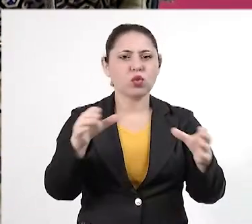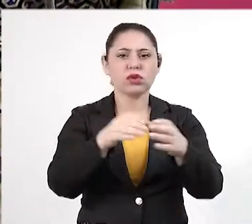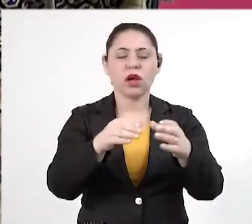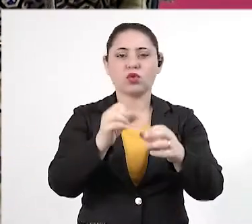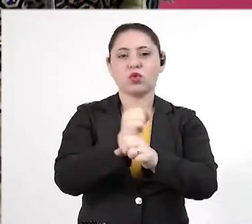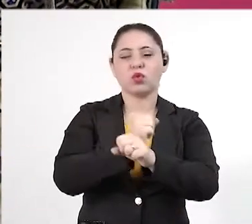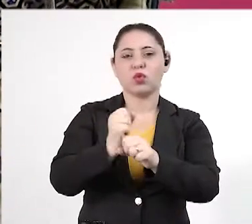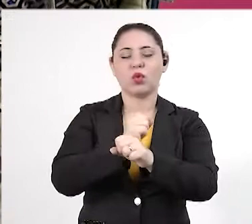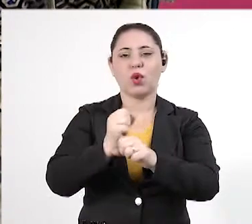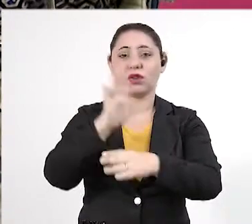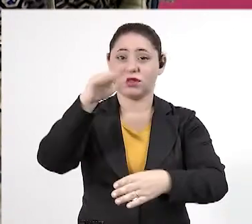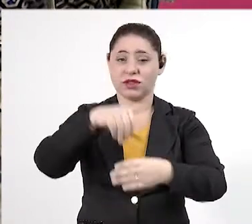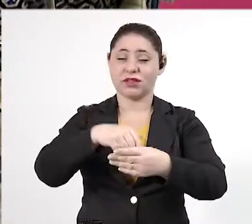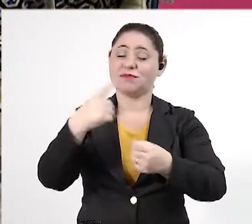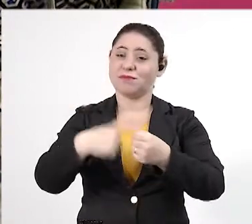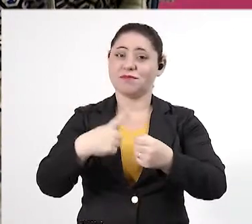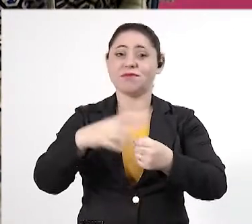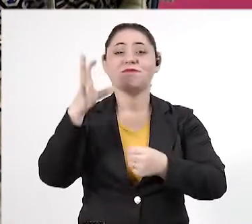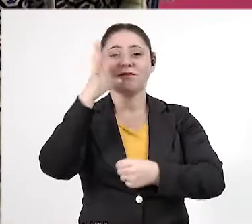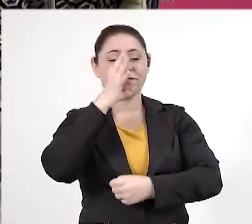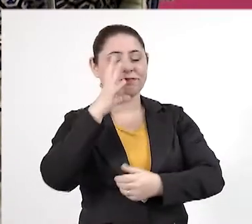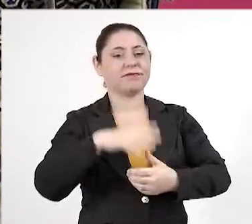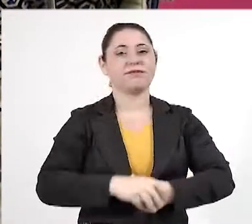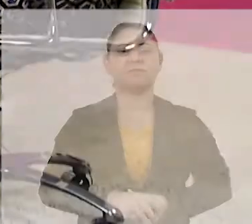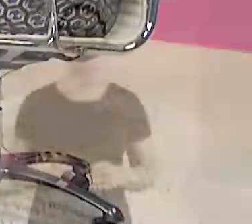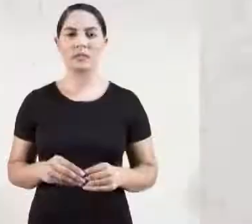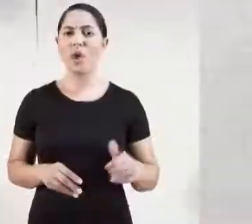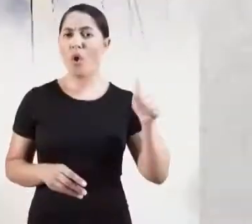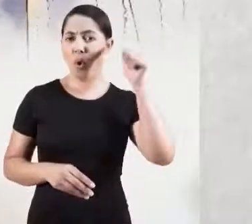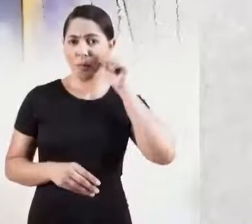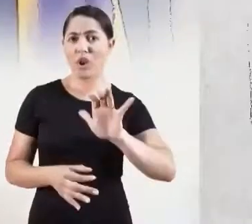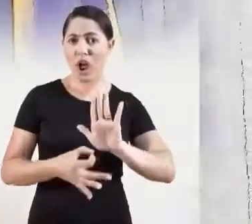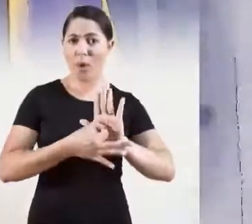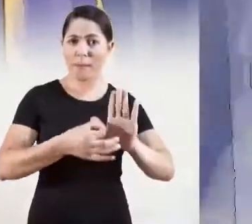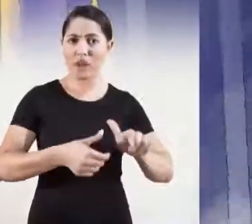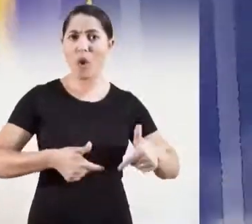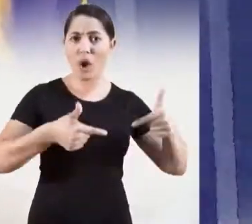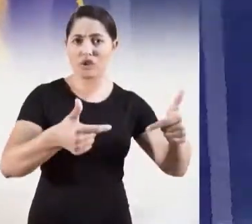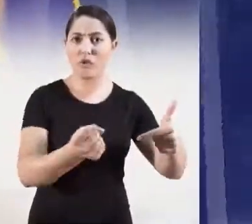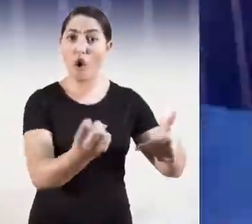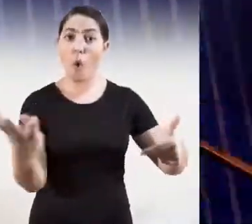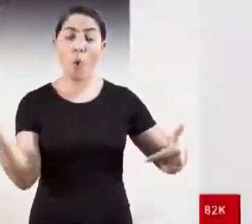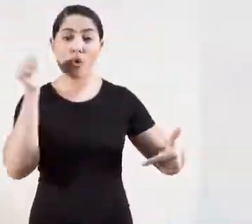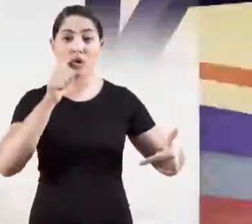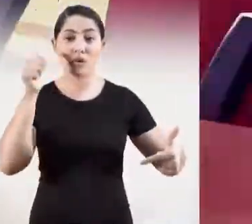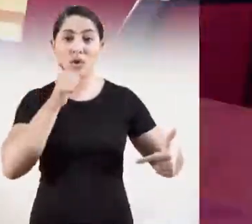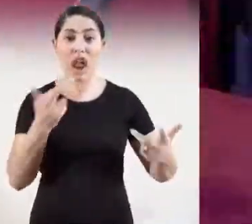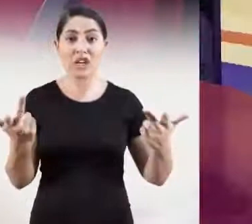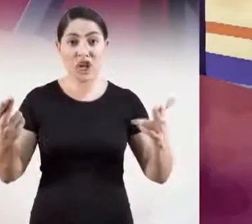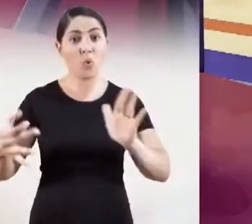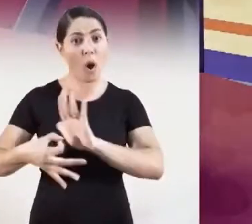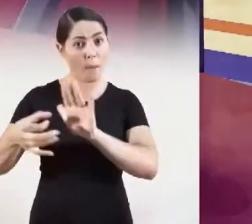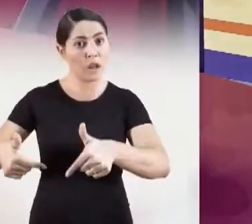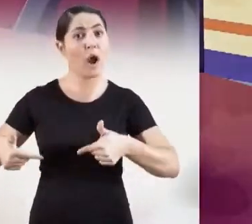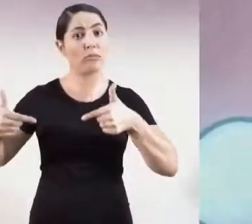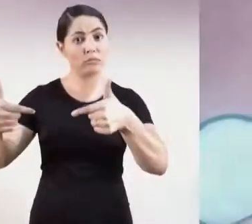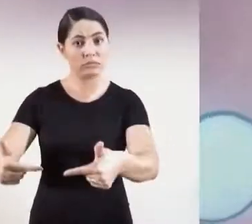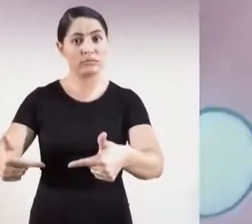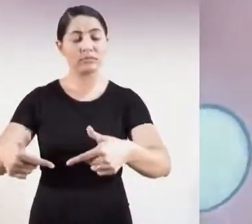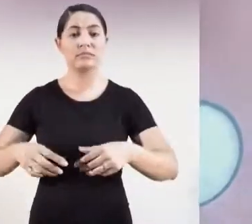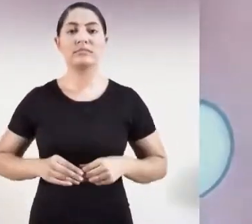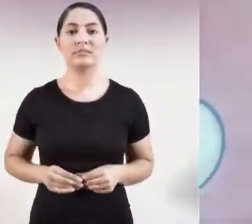feminino neste ano de eleições municipais. Vamos conferir. Quando uma mulher tem voz ativa, ela incentiva outras a falarem